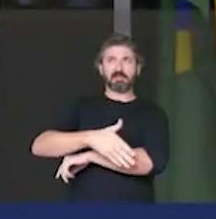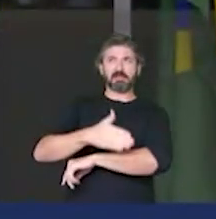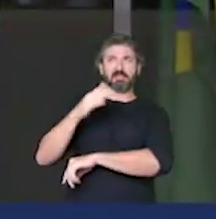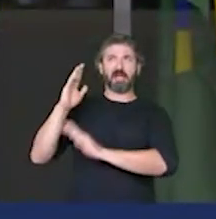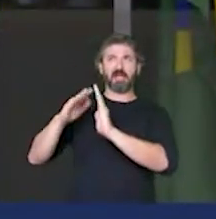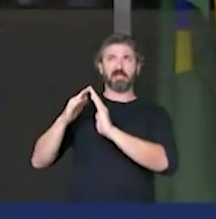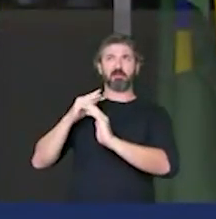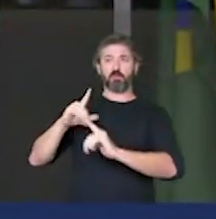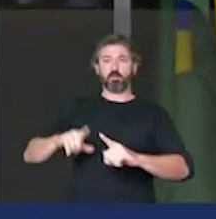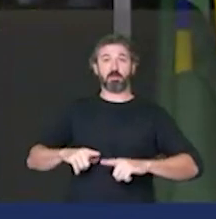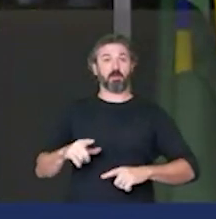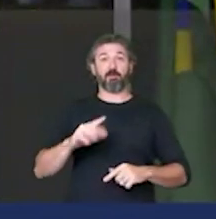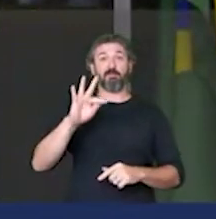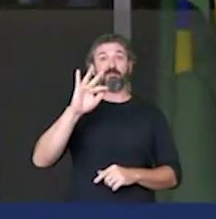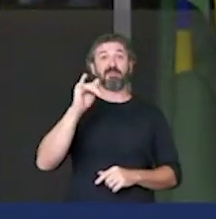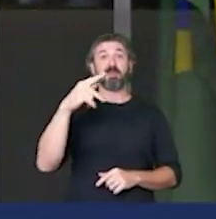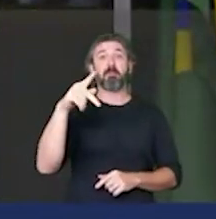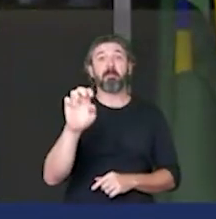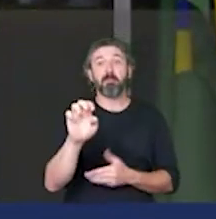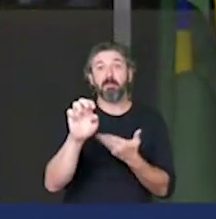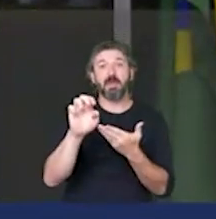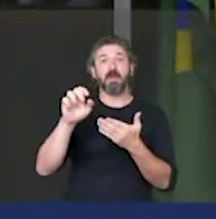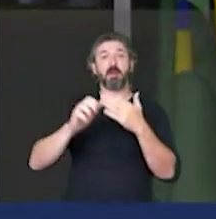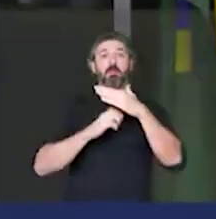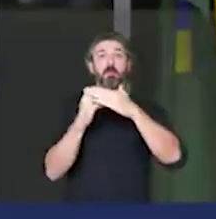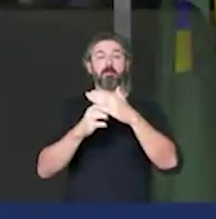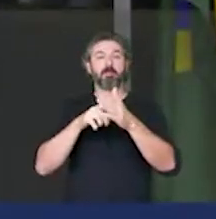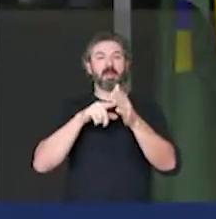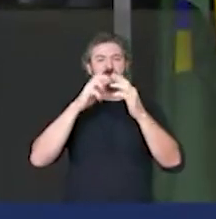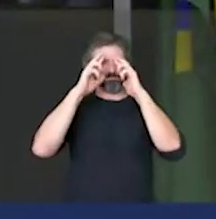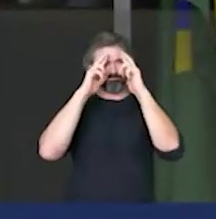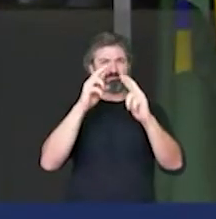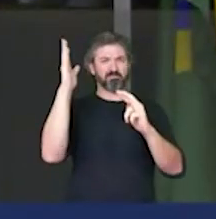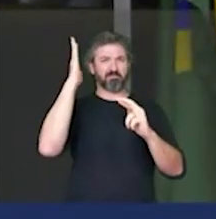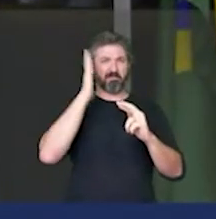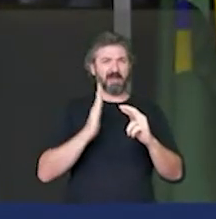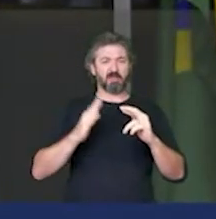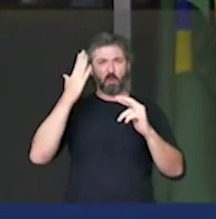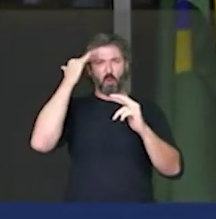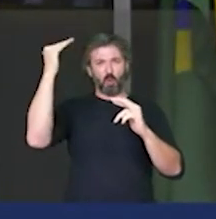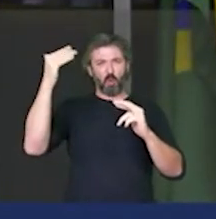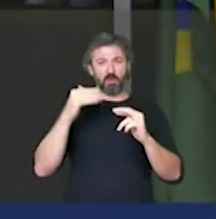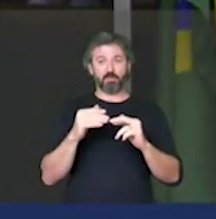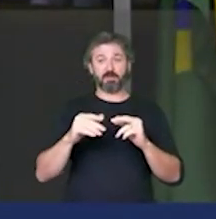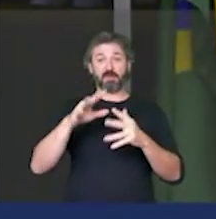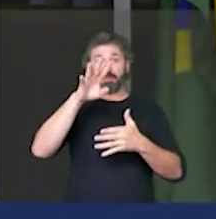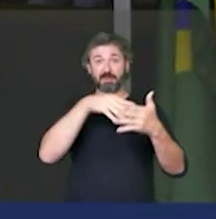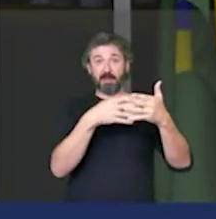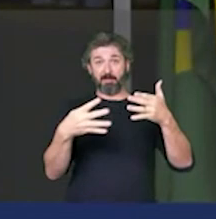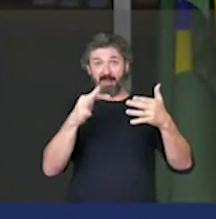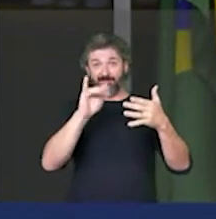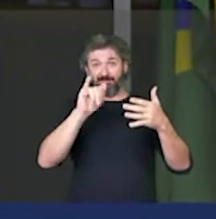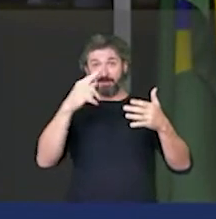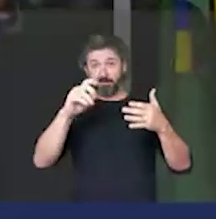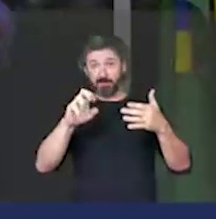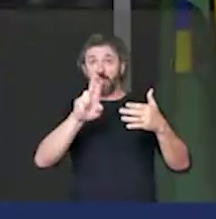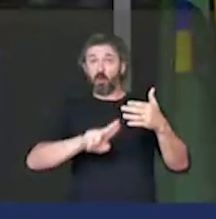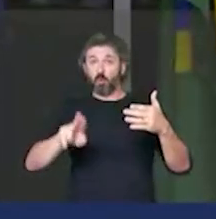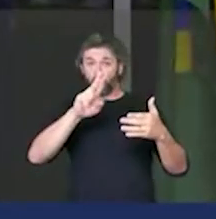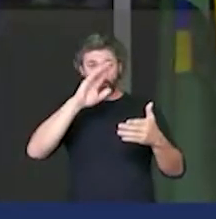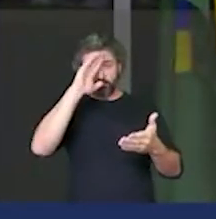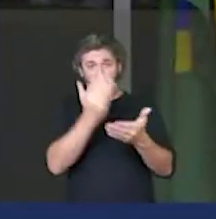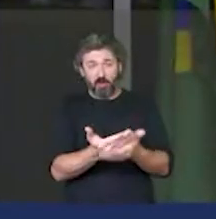Eu contratei com a FIPE, uma instituição respeitada no país inteiro. Tabela FIPE é usada no país inteiro pela